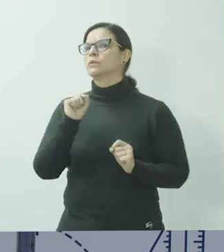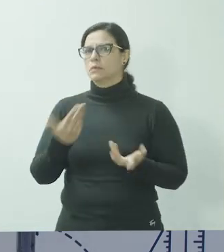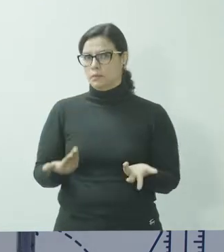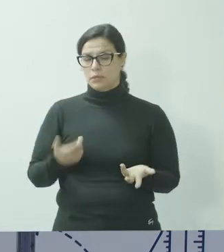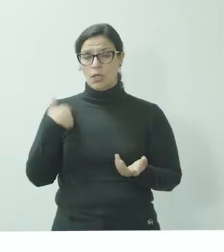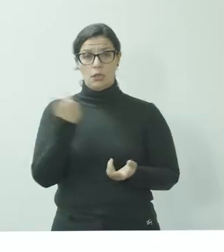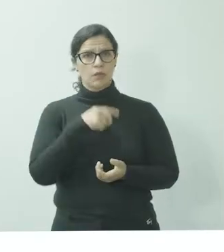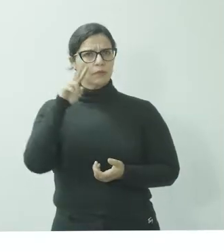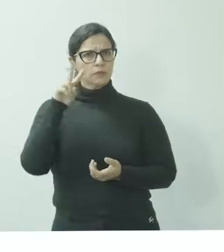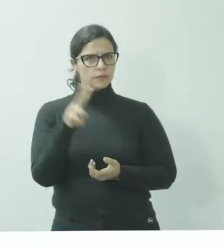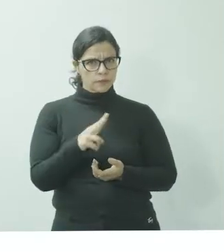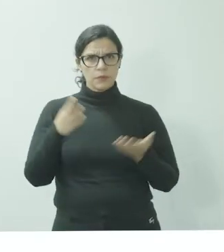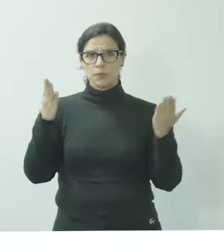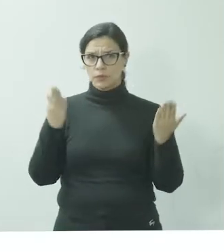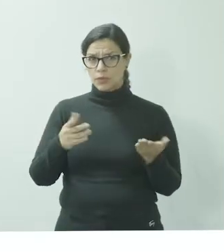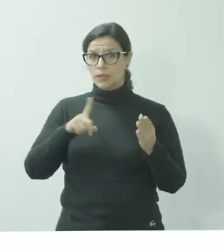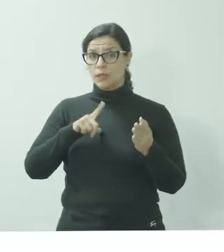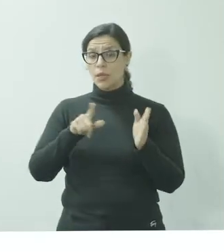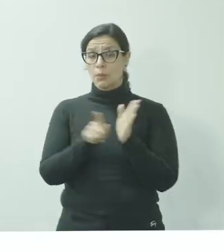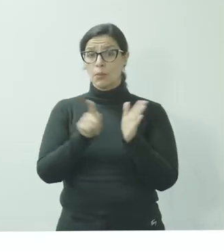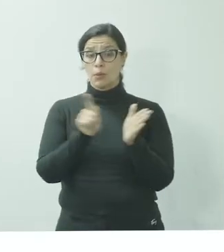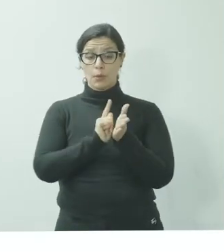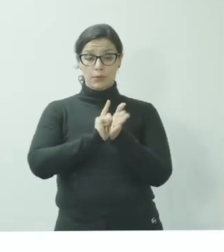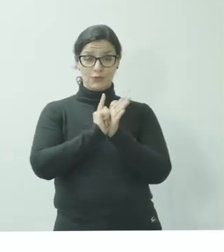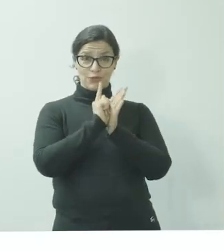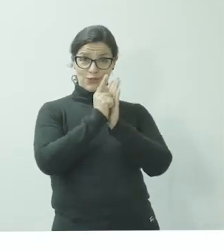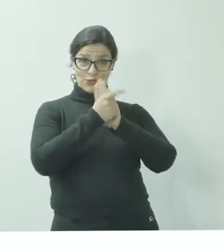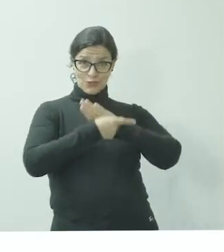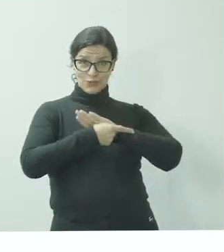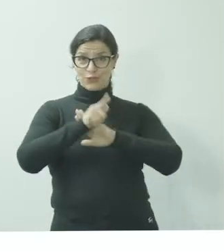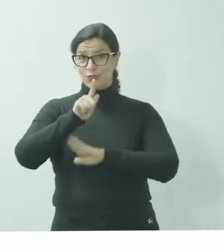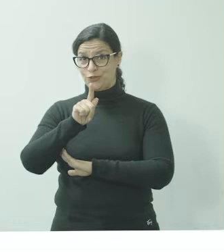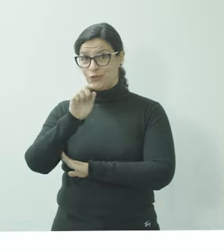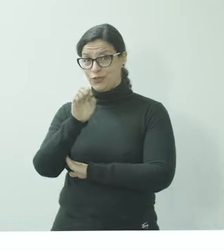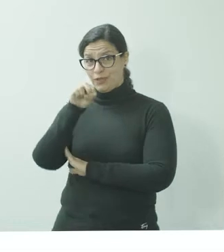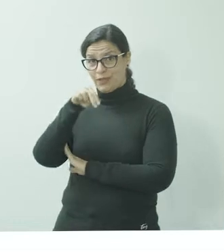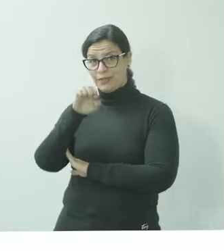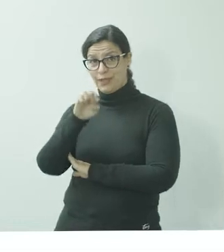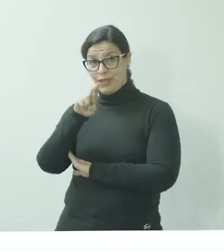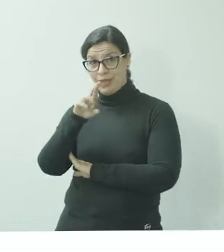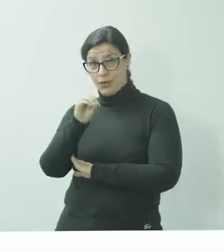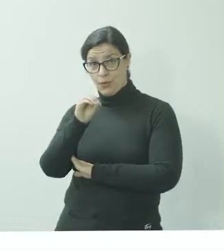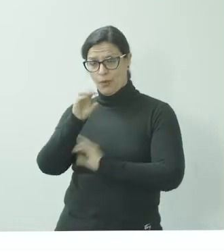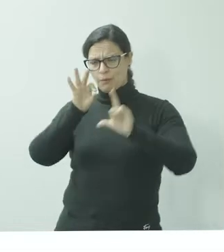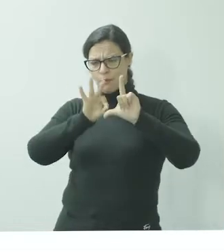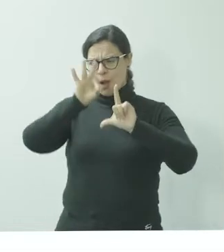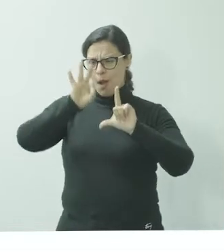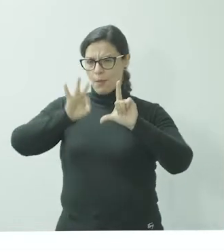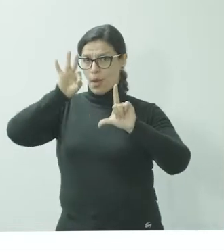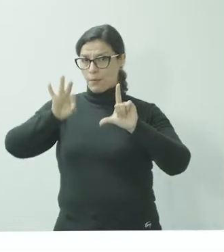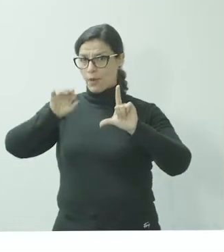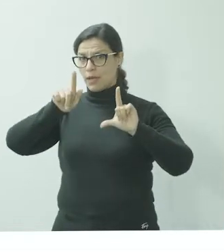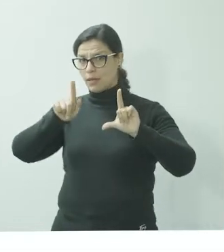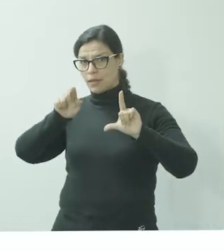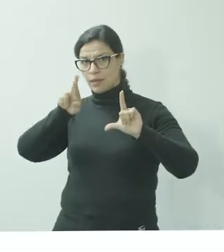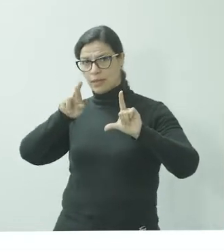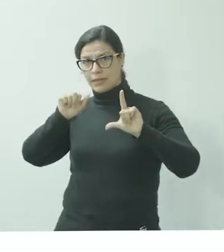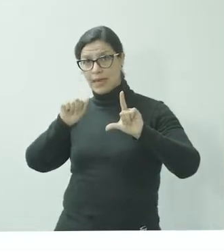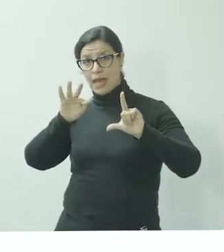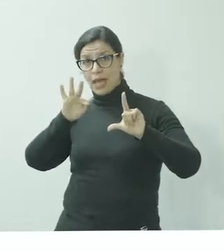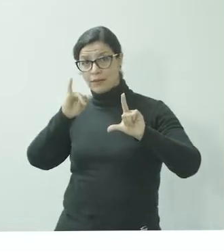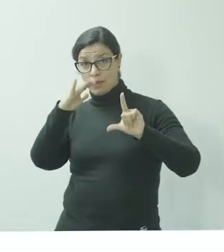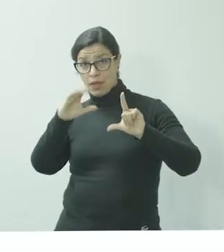passada então nós vimos sobre o gênero gráfico né Então a partir lá de um